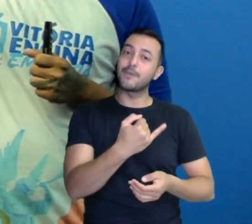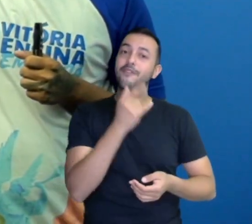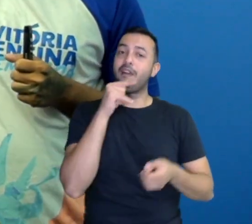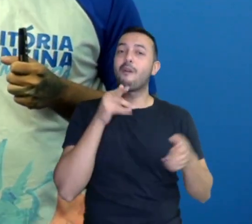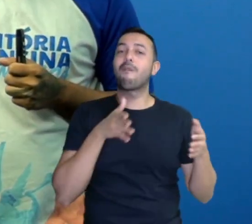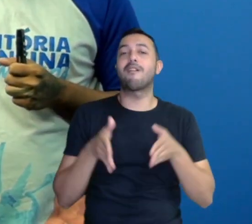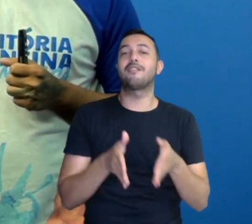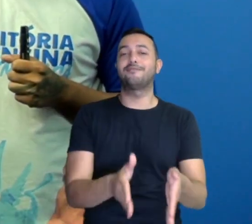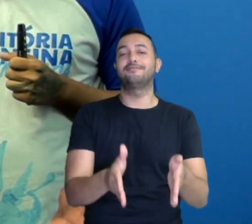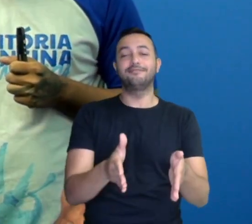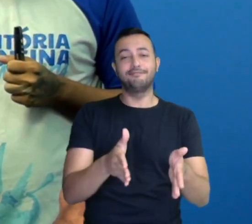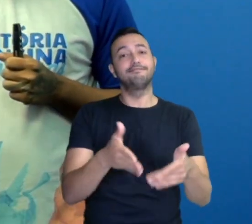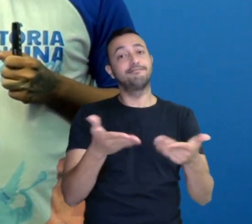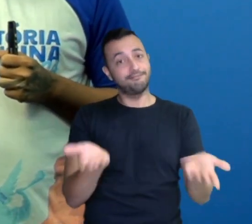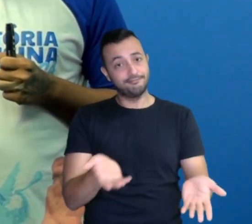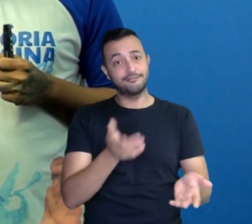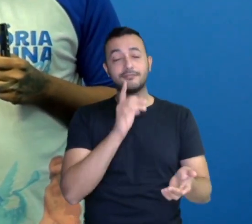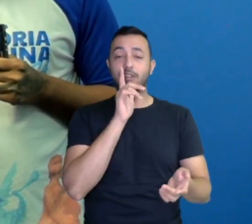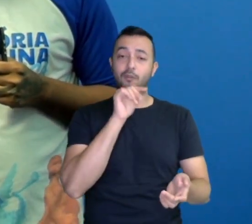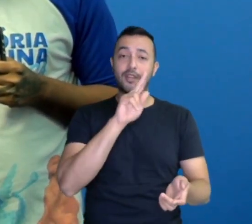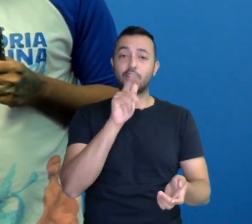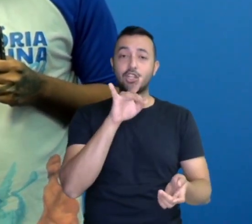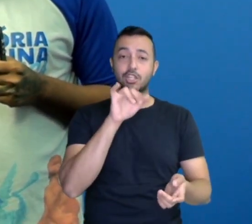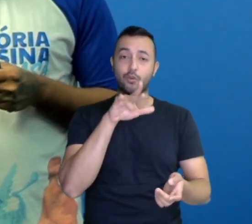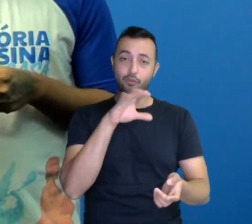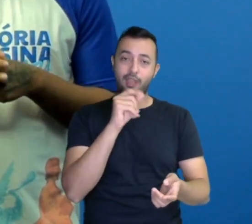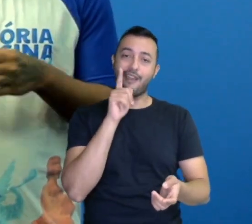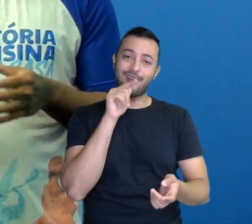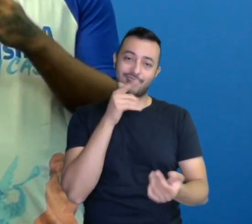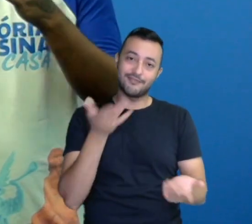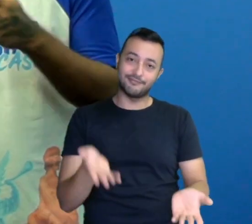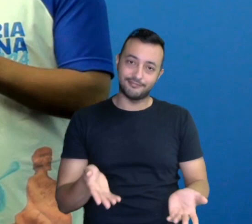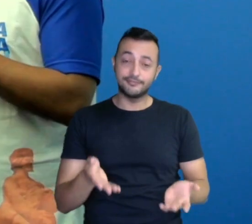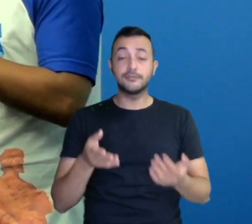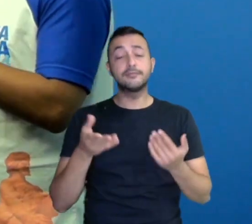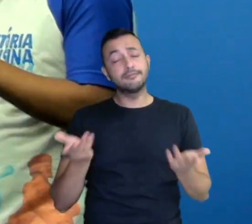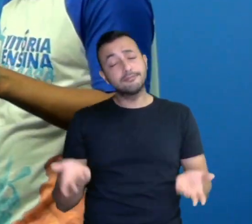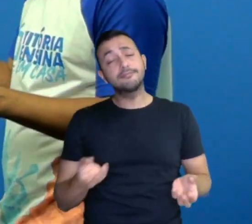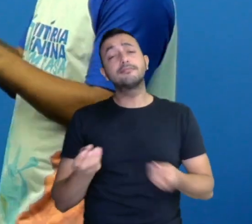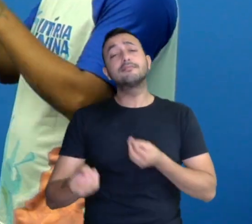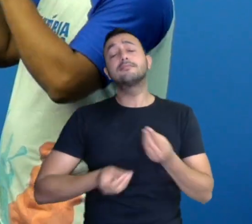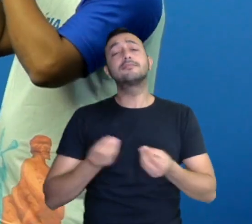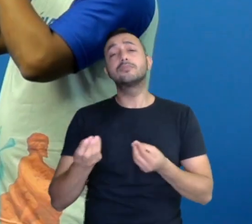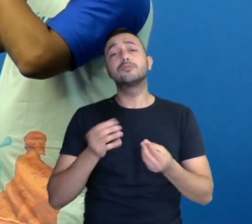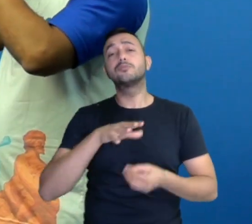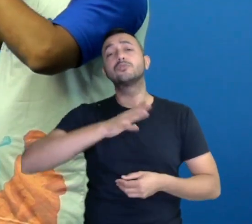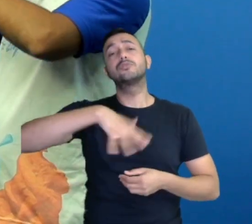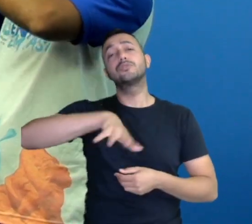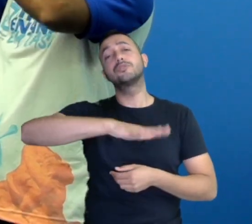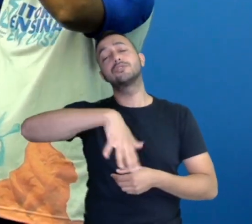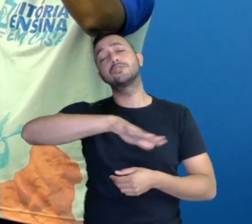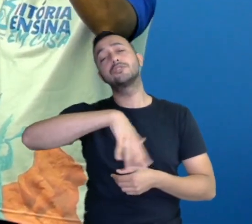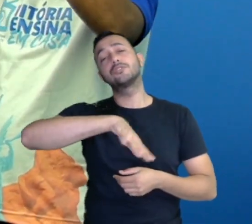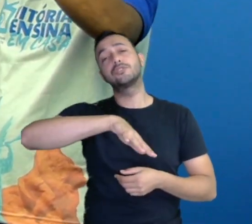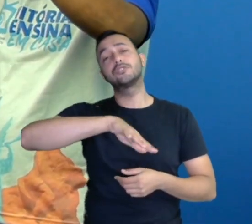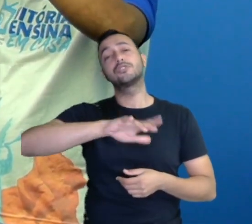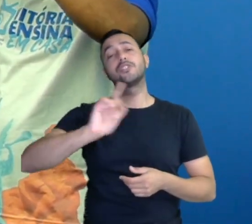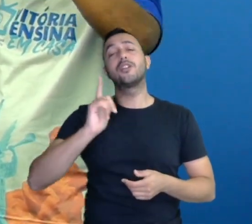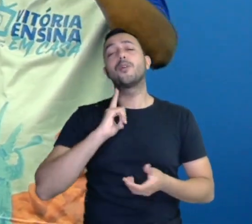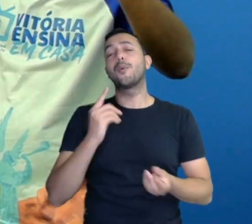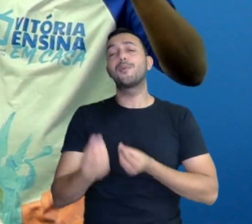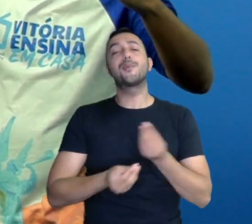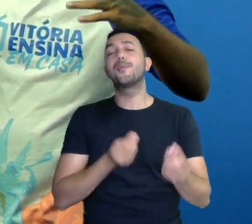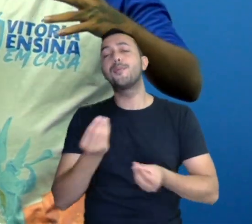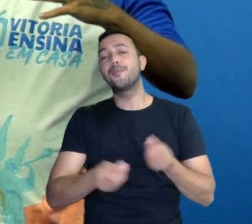dos recursos hídricos. Hídricos são a água, né? E aí, professor, como é que eles, né, como é que